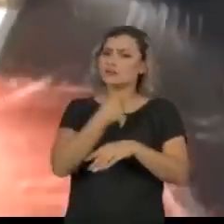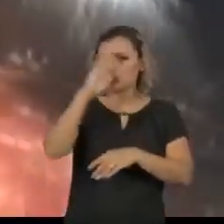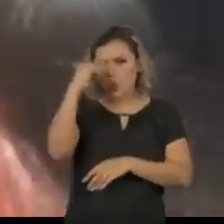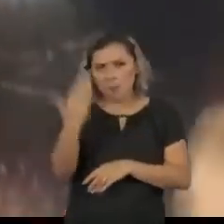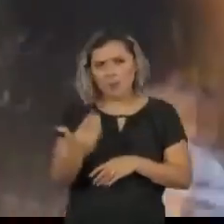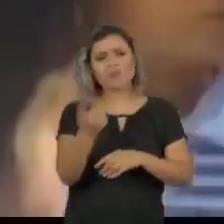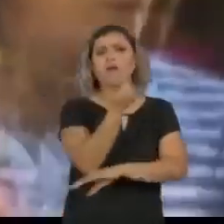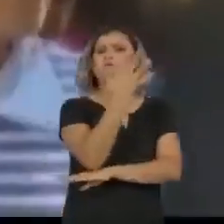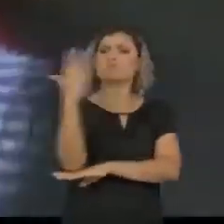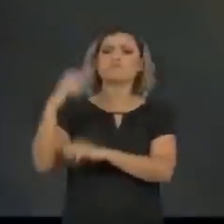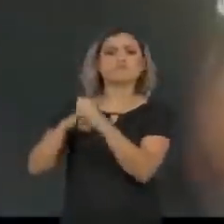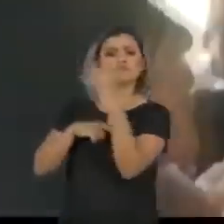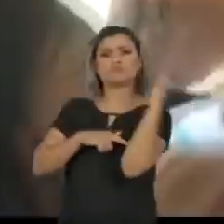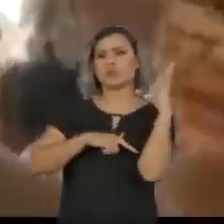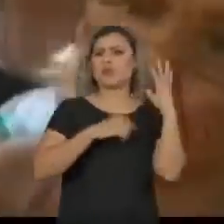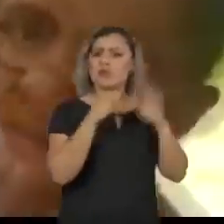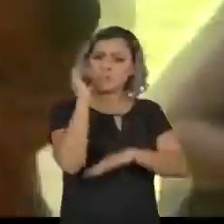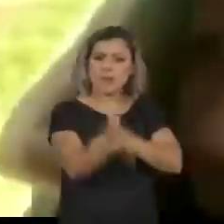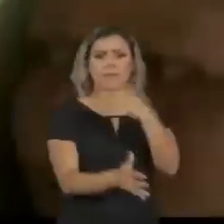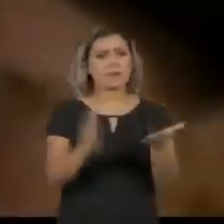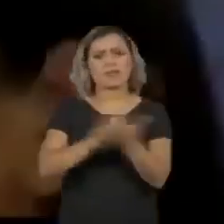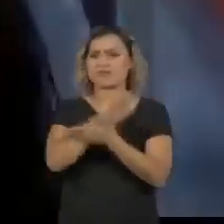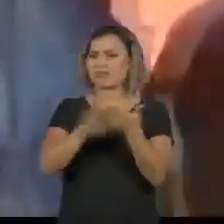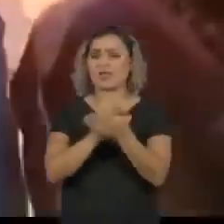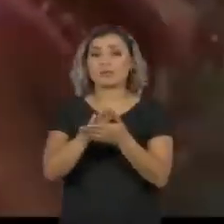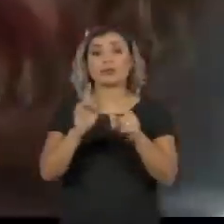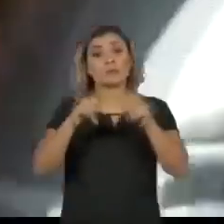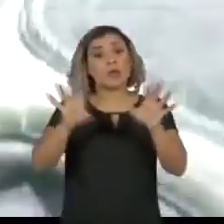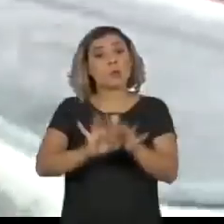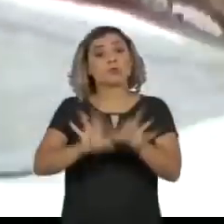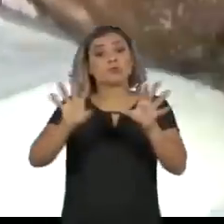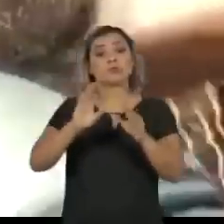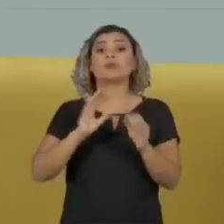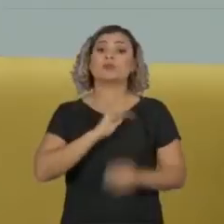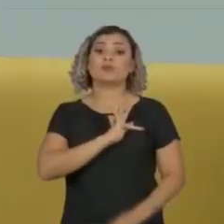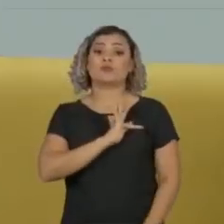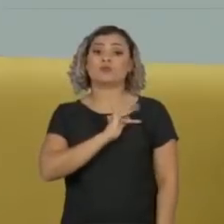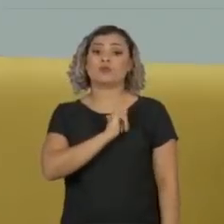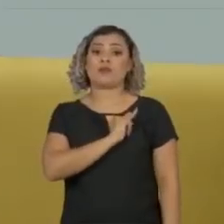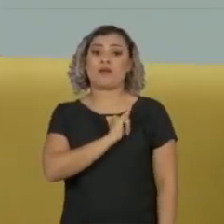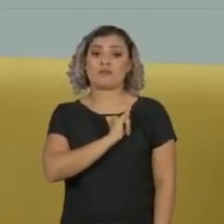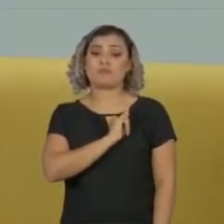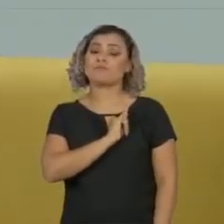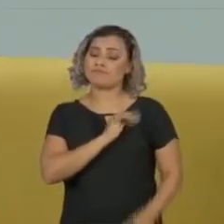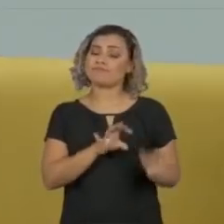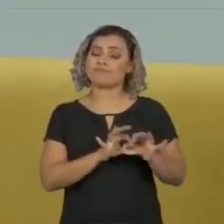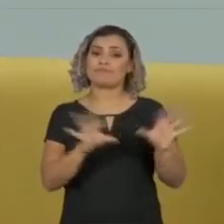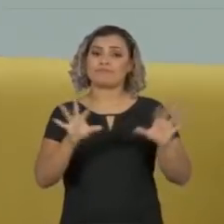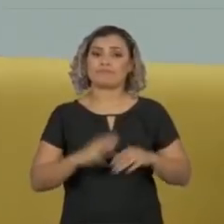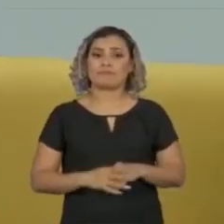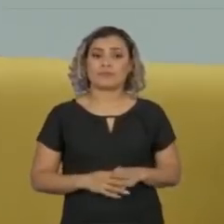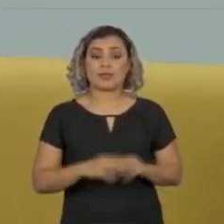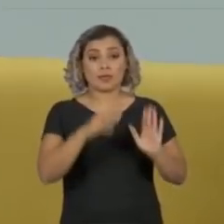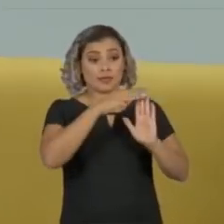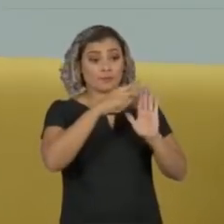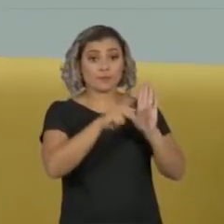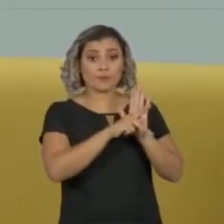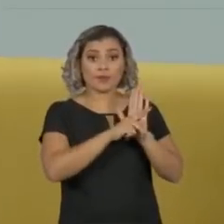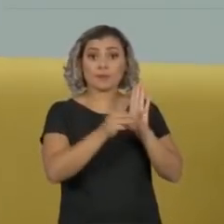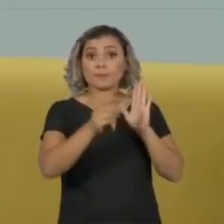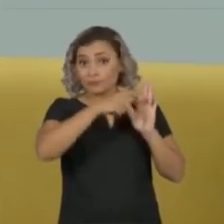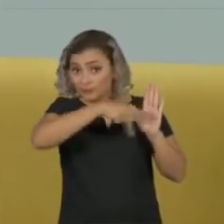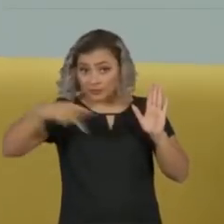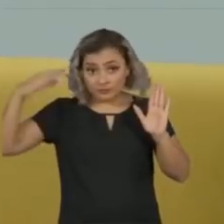atingida. Segundo a construtora, a autorização foi dada pela FUNAI. A medida provisória assinada pelo presidente